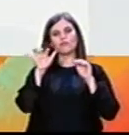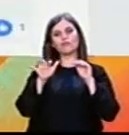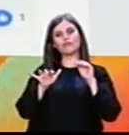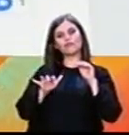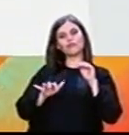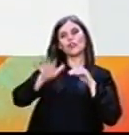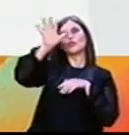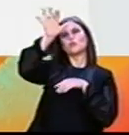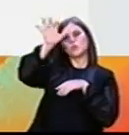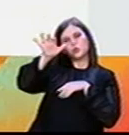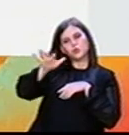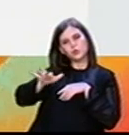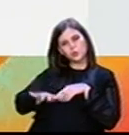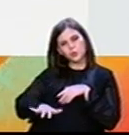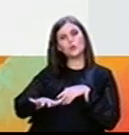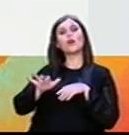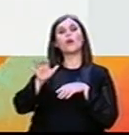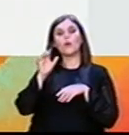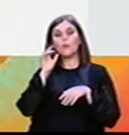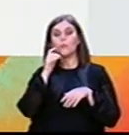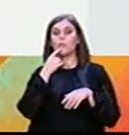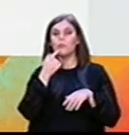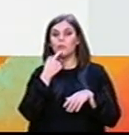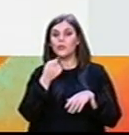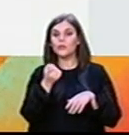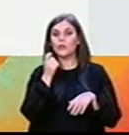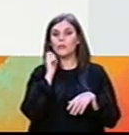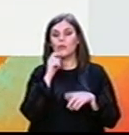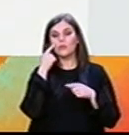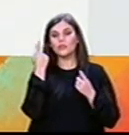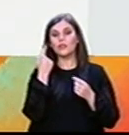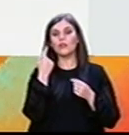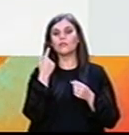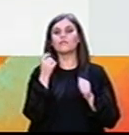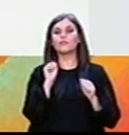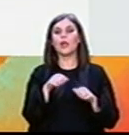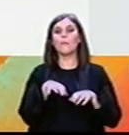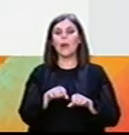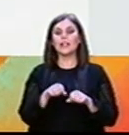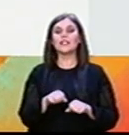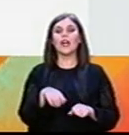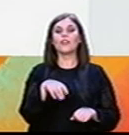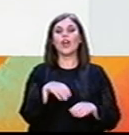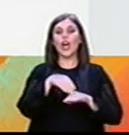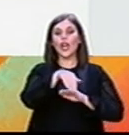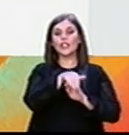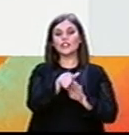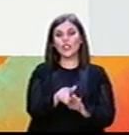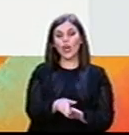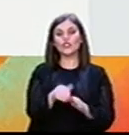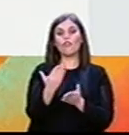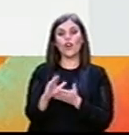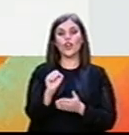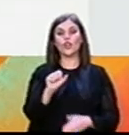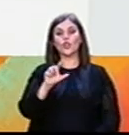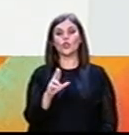baixo um bocadinho. Cristina, é possível apresentar no programa como fazer massa de rissóis sem glúten? Obrigado. Foi a Susana Sousa dois que